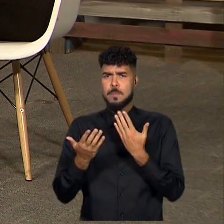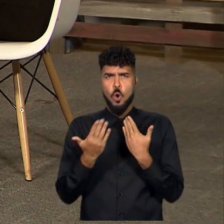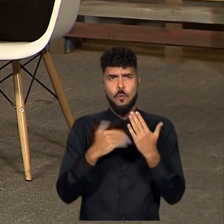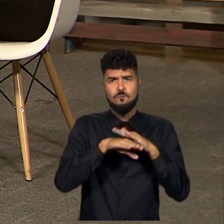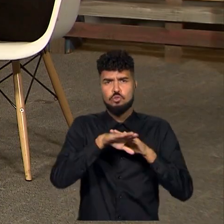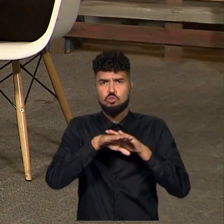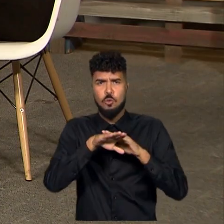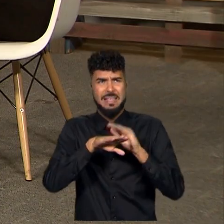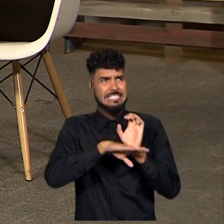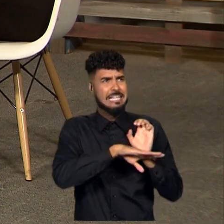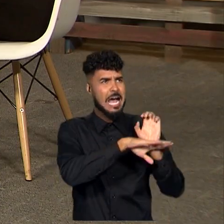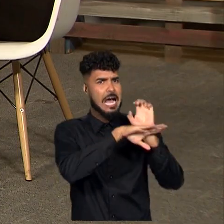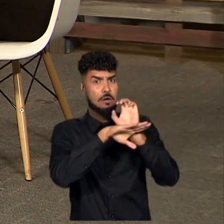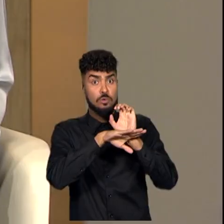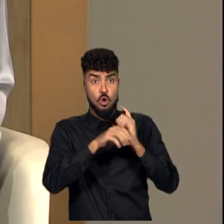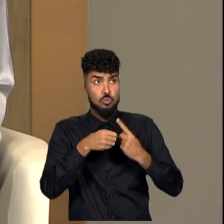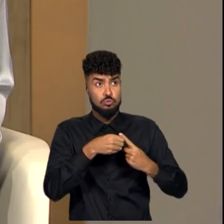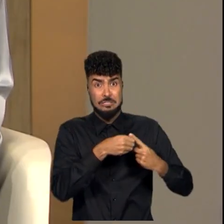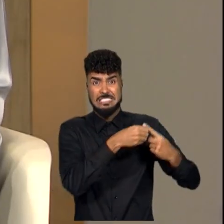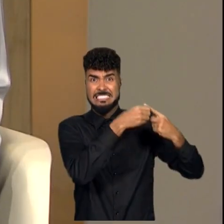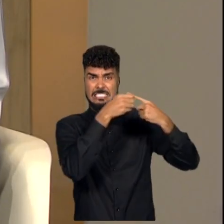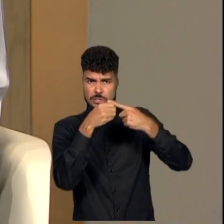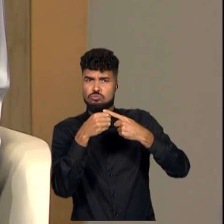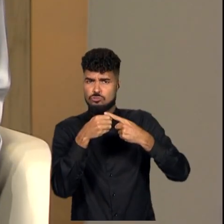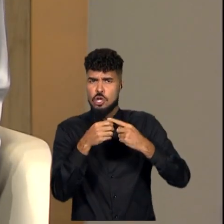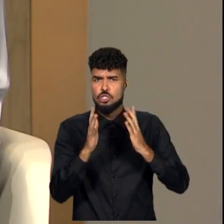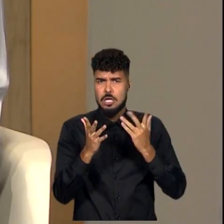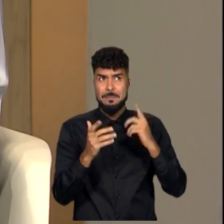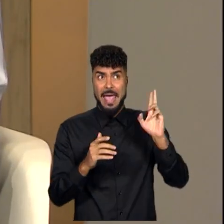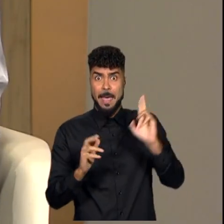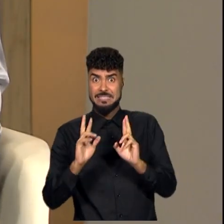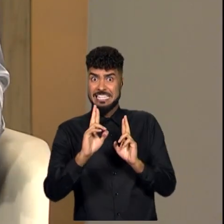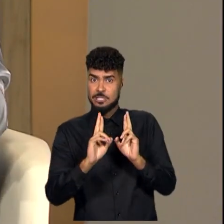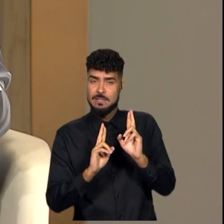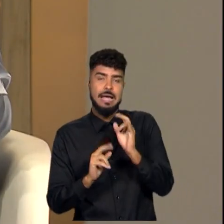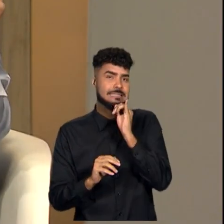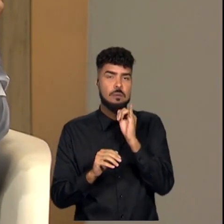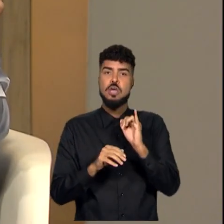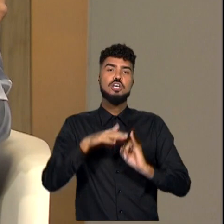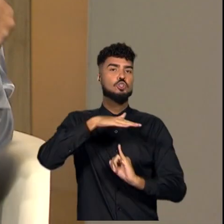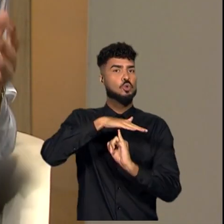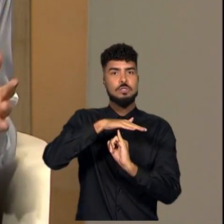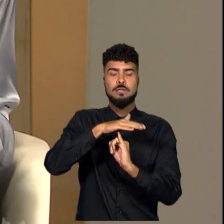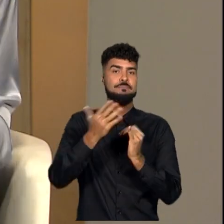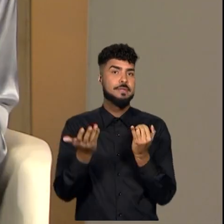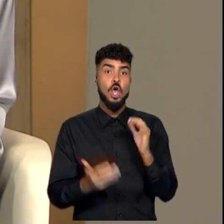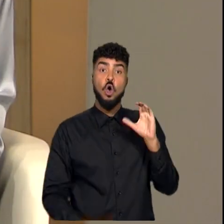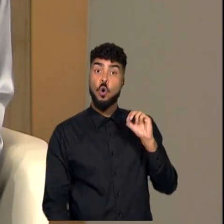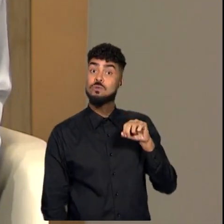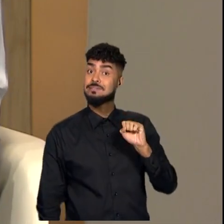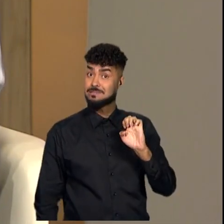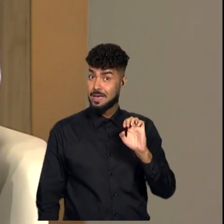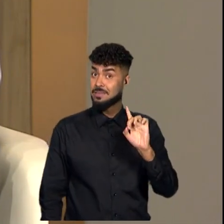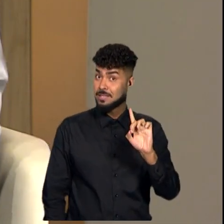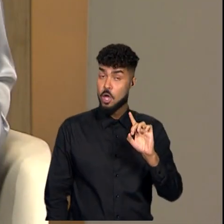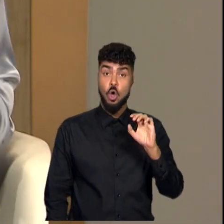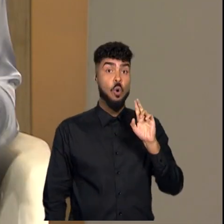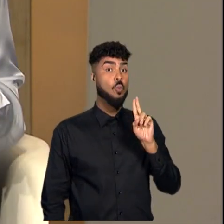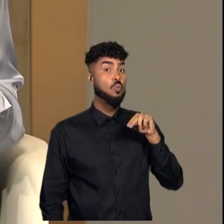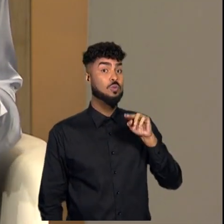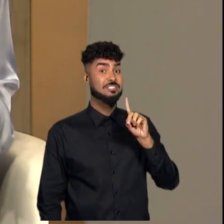então, estados, municípios, né? Representatividade dos estados e municípios, como as instituições como o Concede,